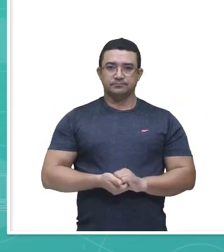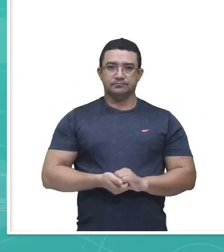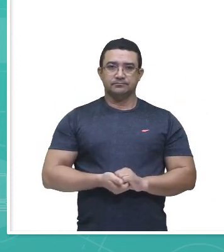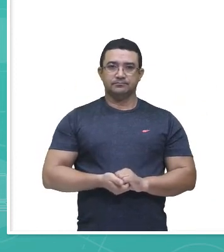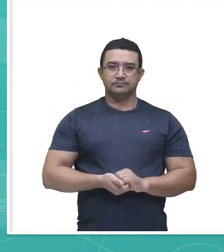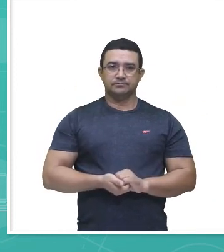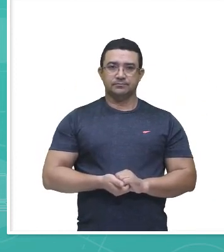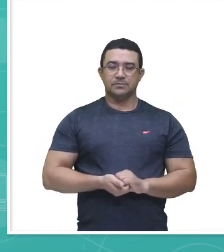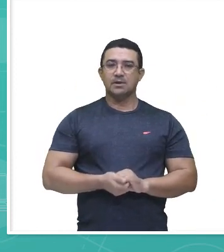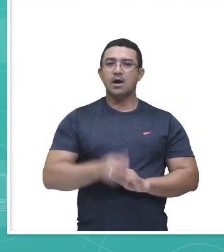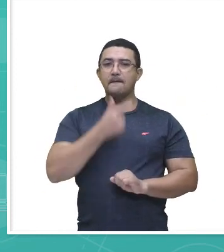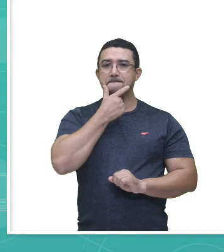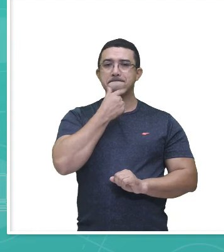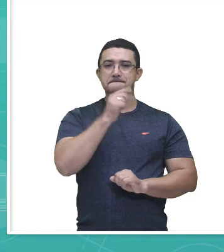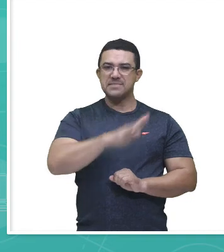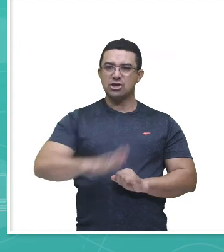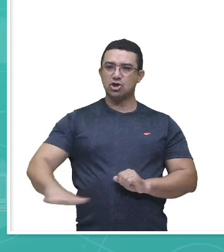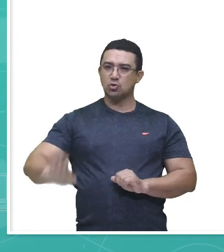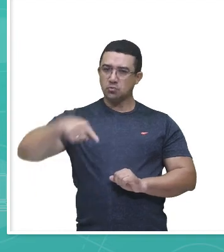convidou.